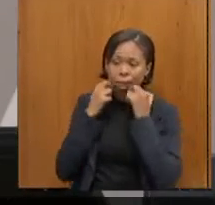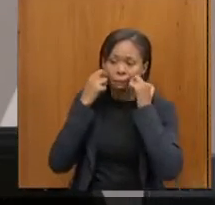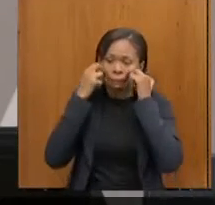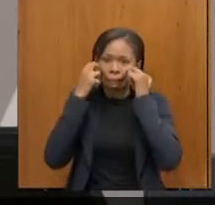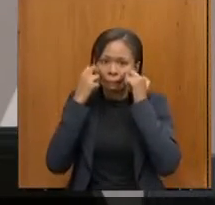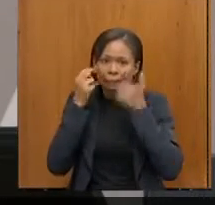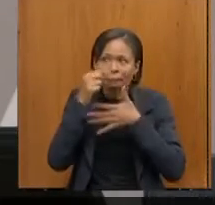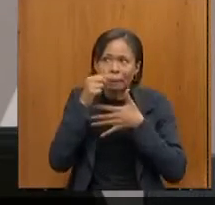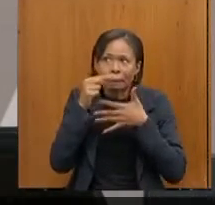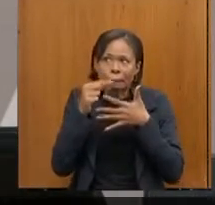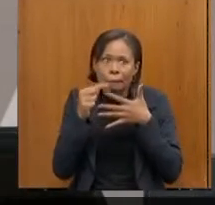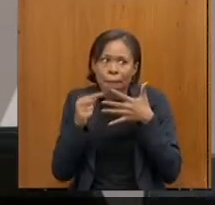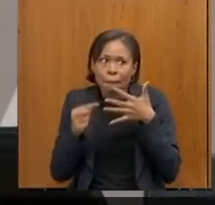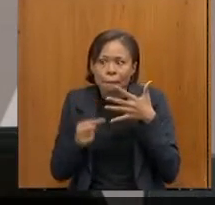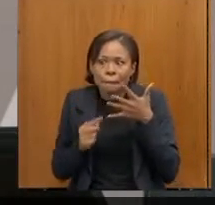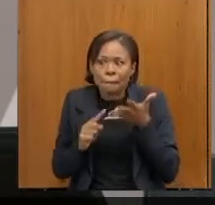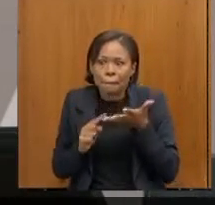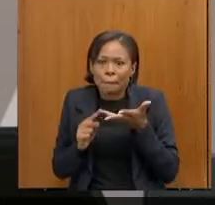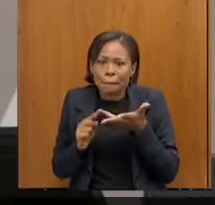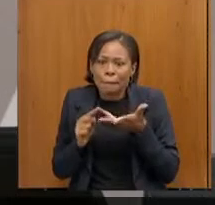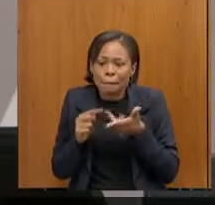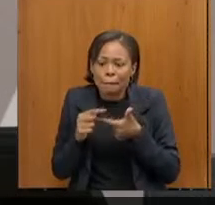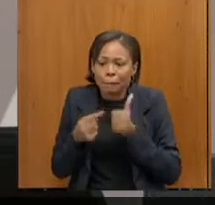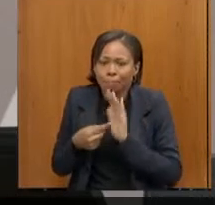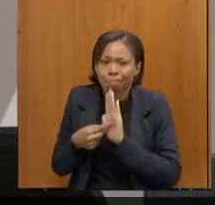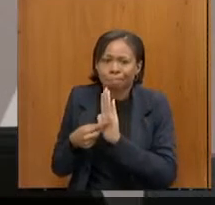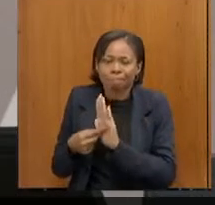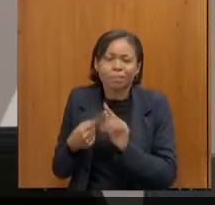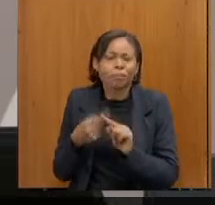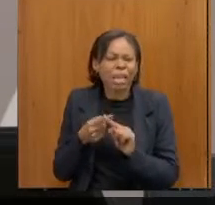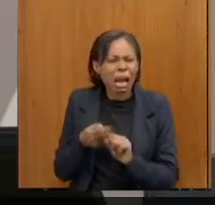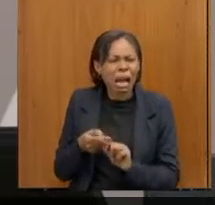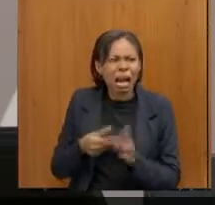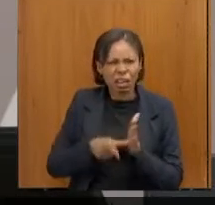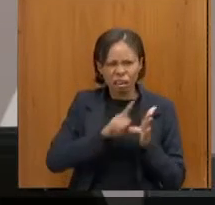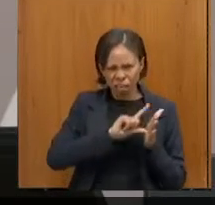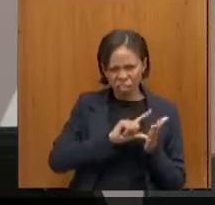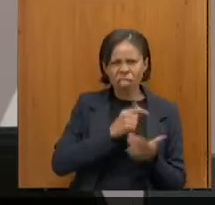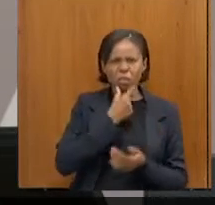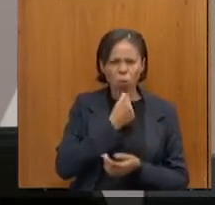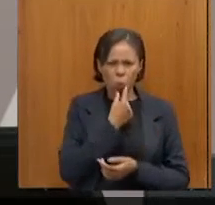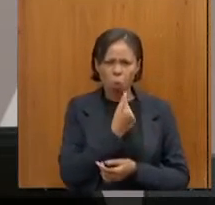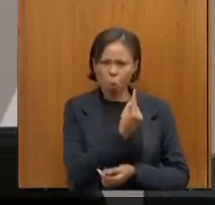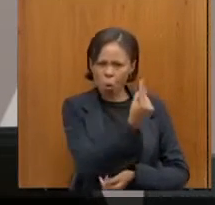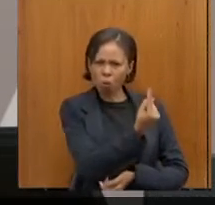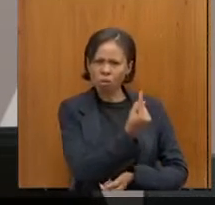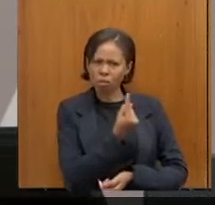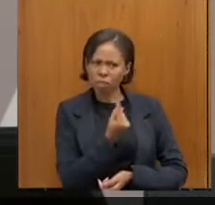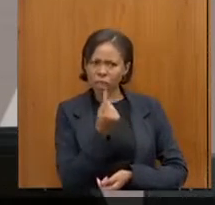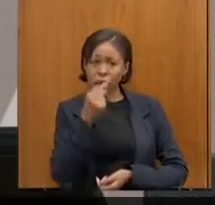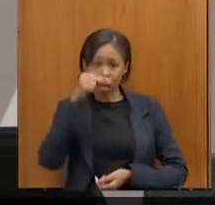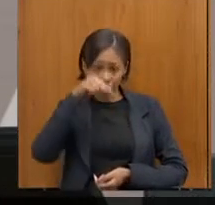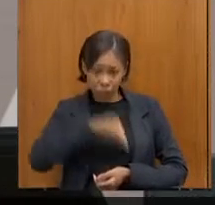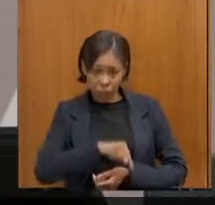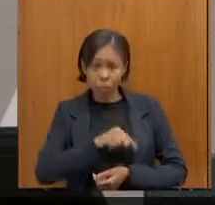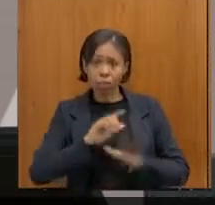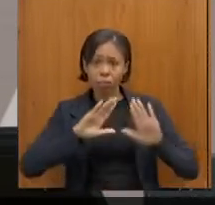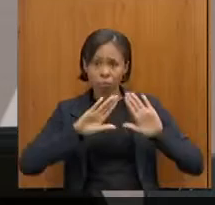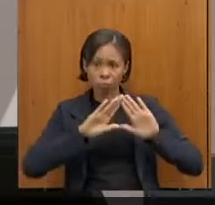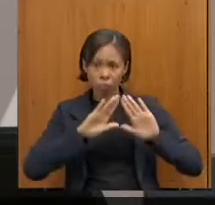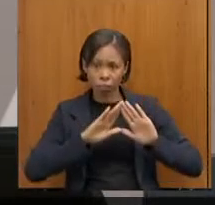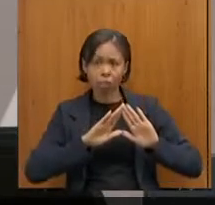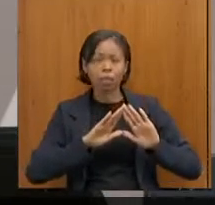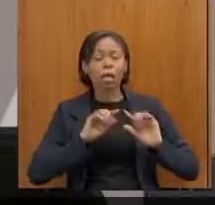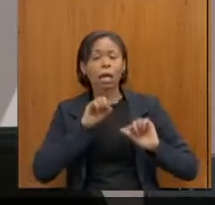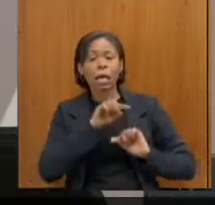levando item por item porque antes disso que um rapaz que vinha até aqui na Assembleia